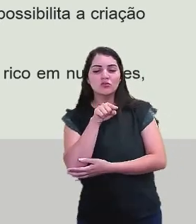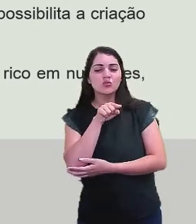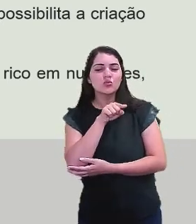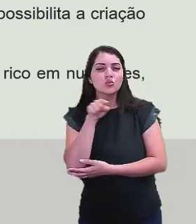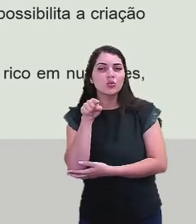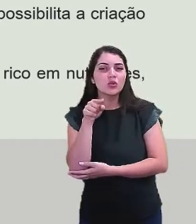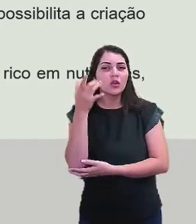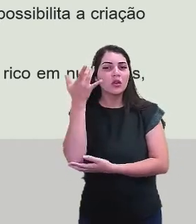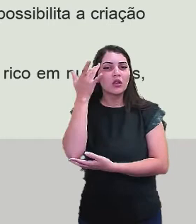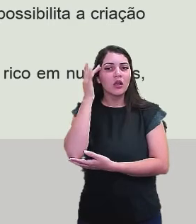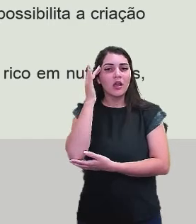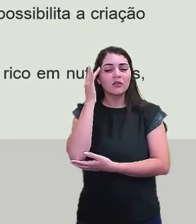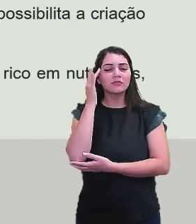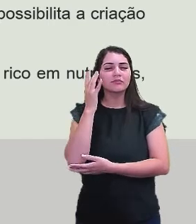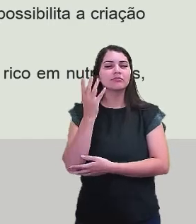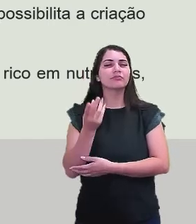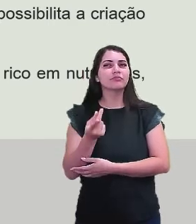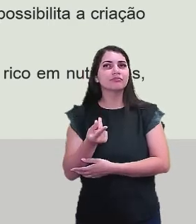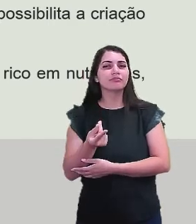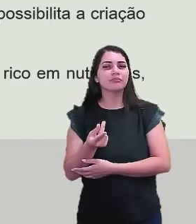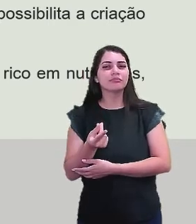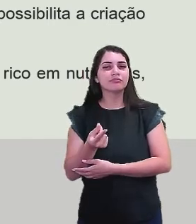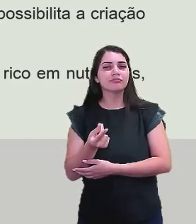acham? Tempinho para vocês